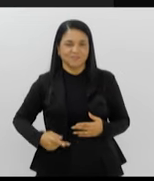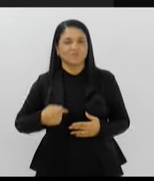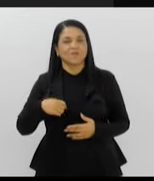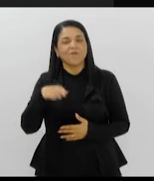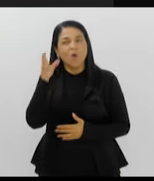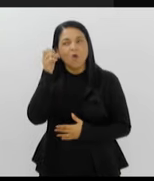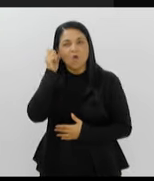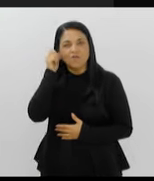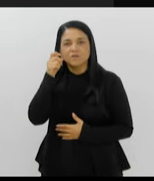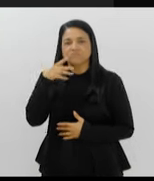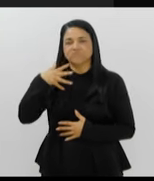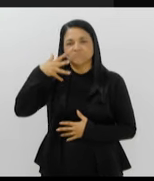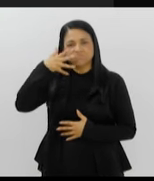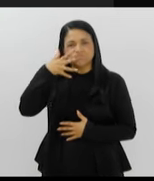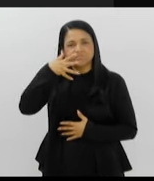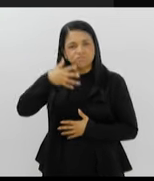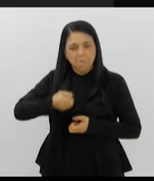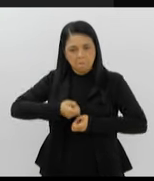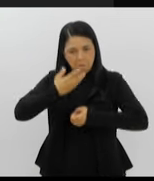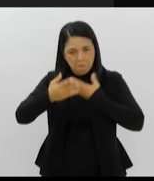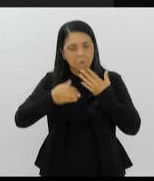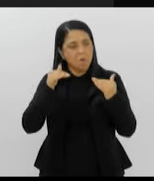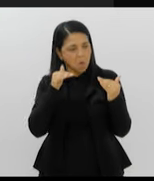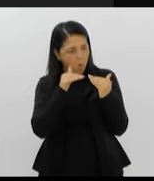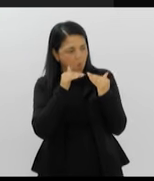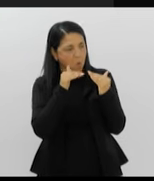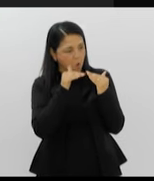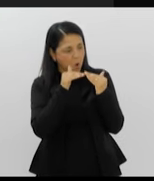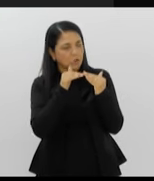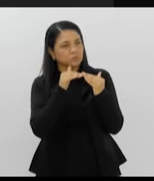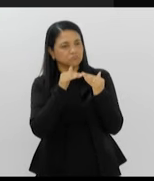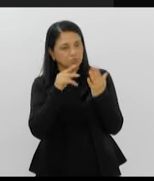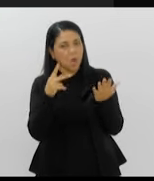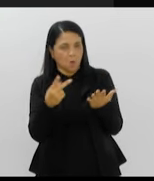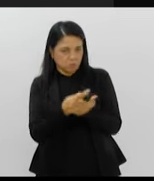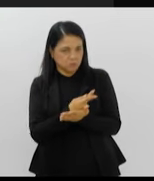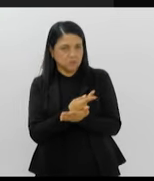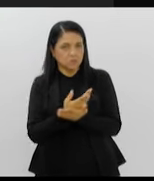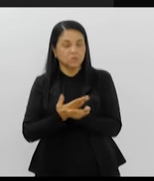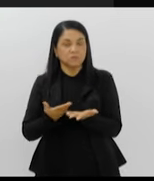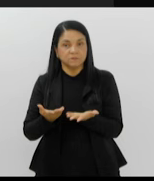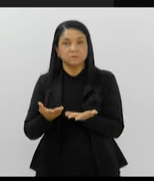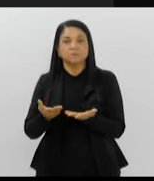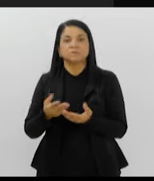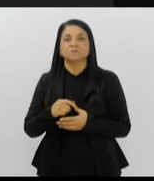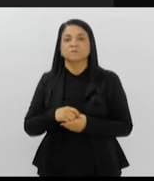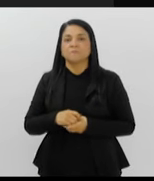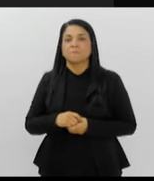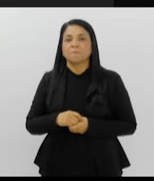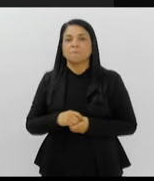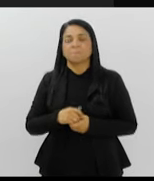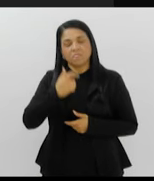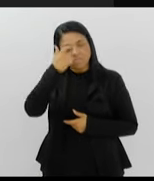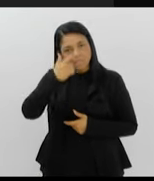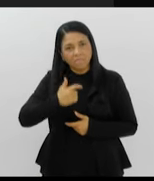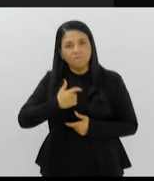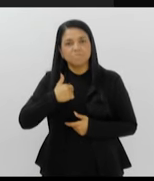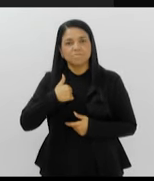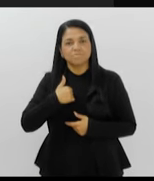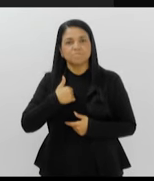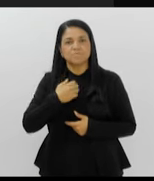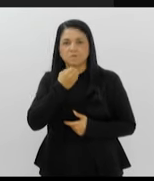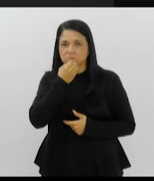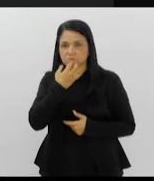seu depoimento, concordo com o senhor, de fato isso tem acontecido. E eu estou muito